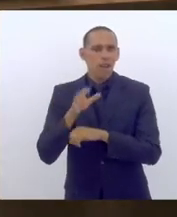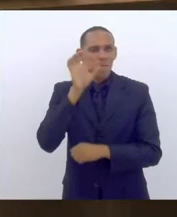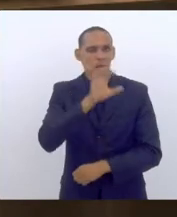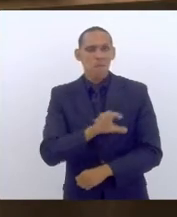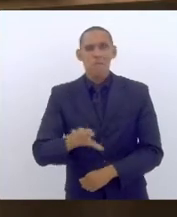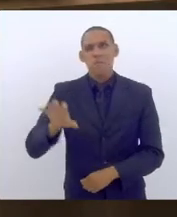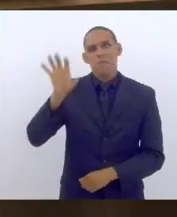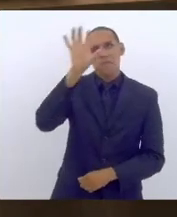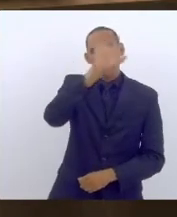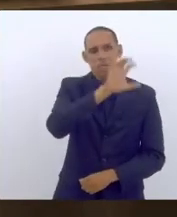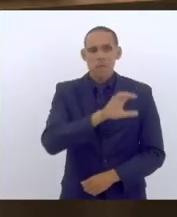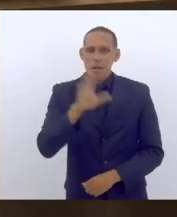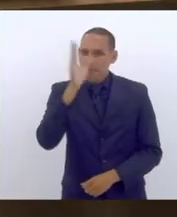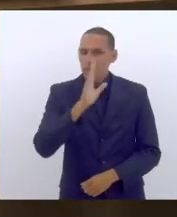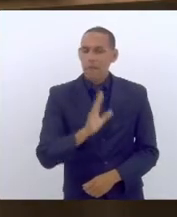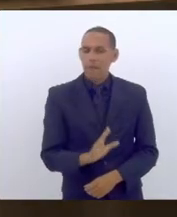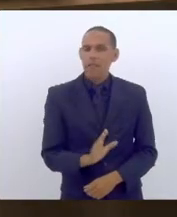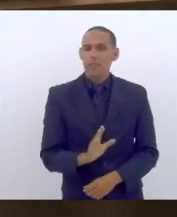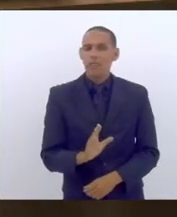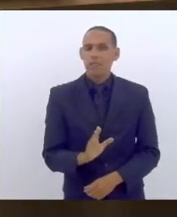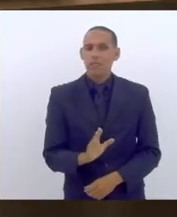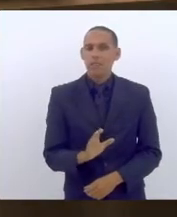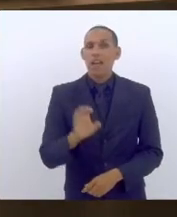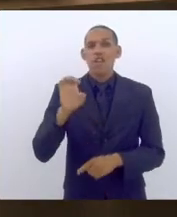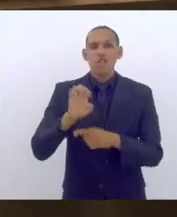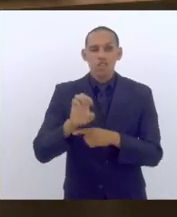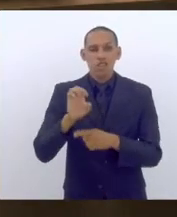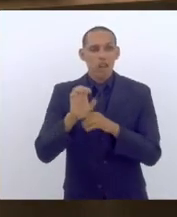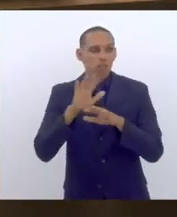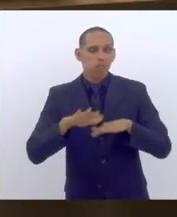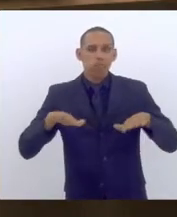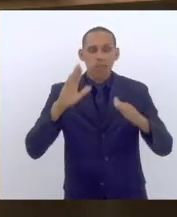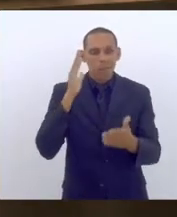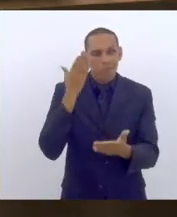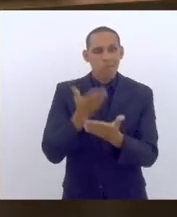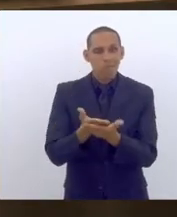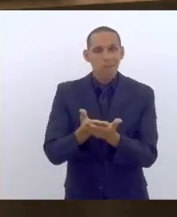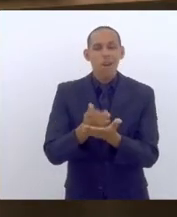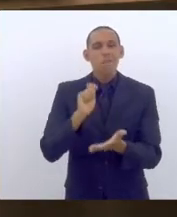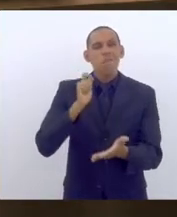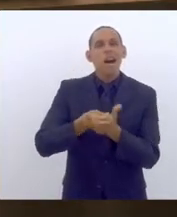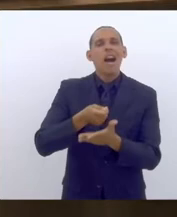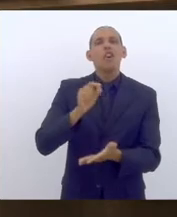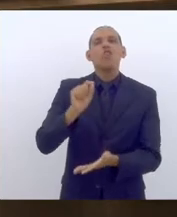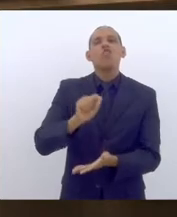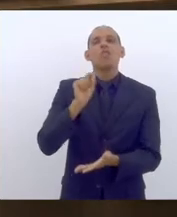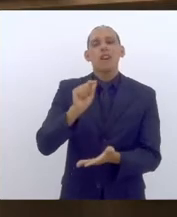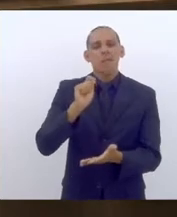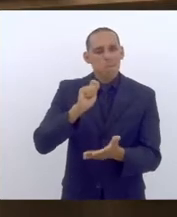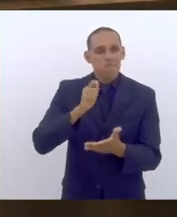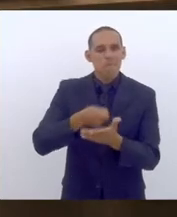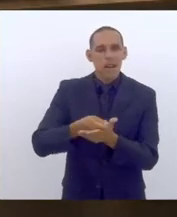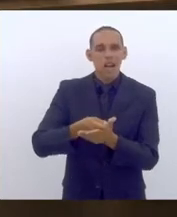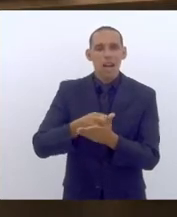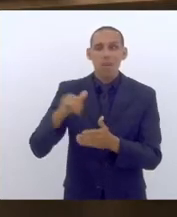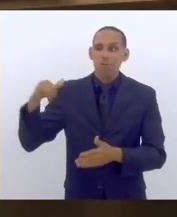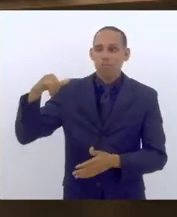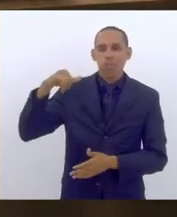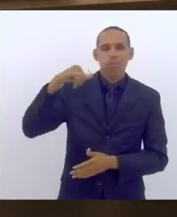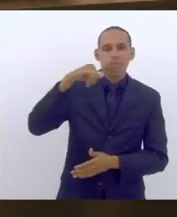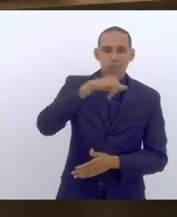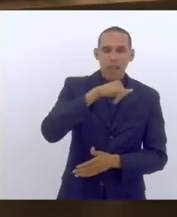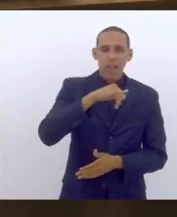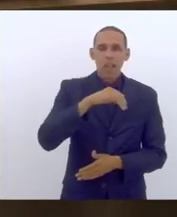do Brasil os estados pagam as passagens aéreas e o comitê Olímpico brasileiro paga os pedágio